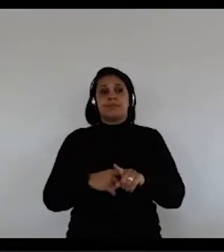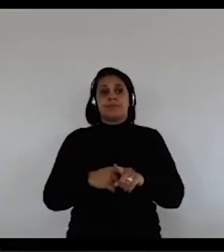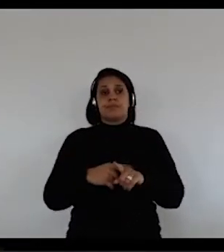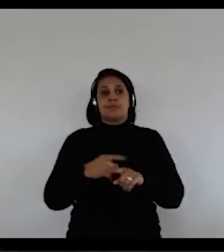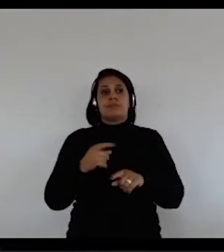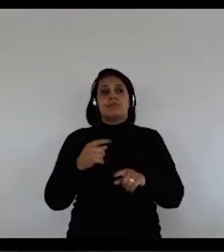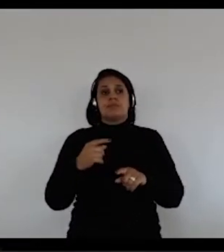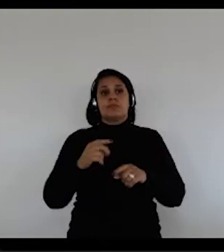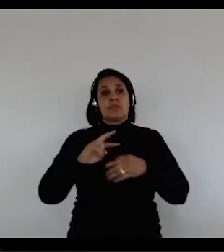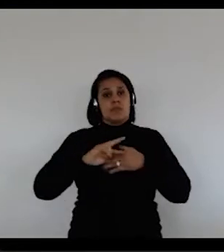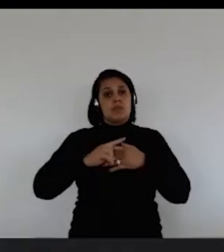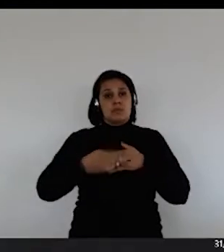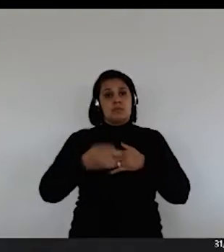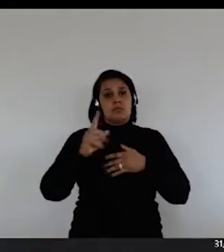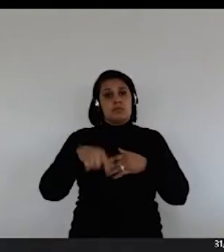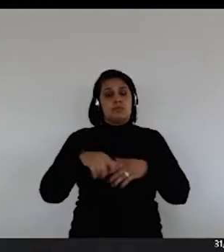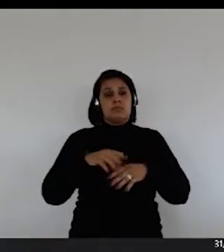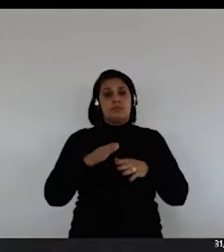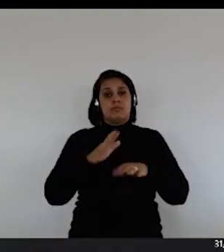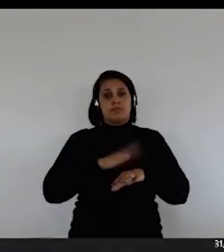consequências de